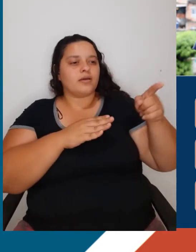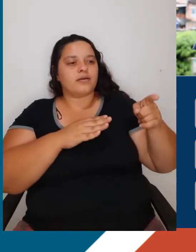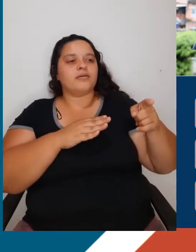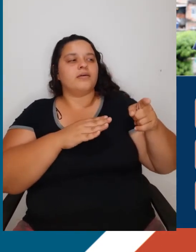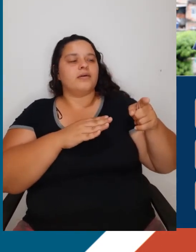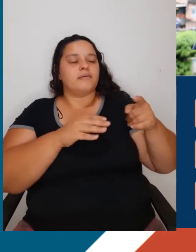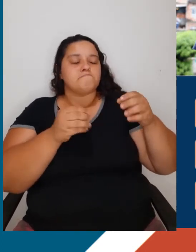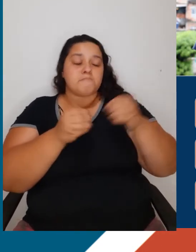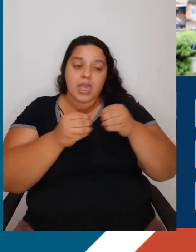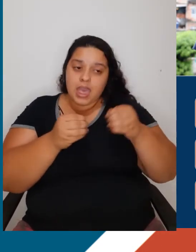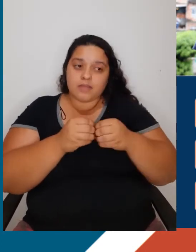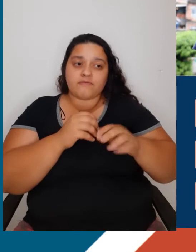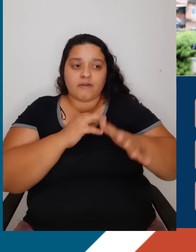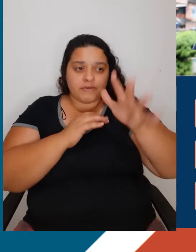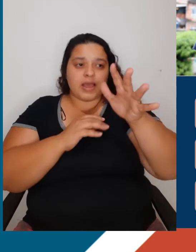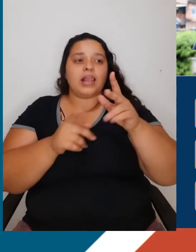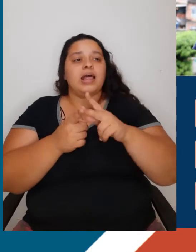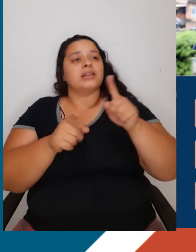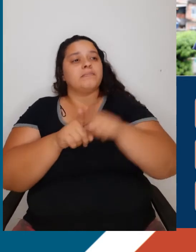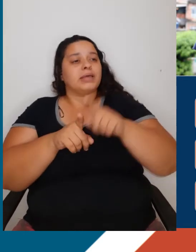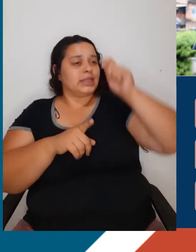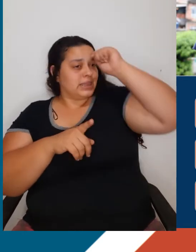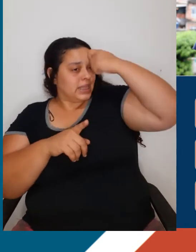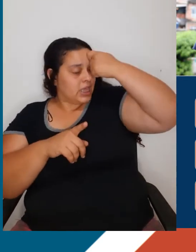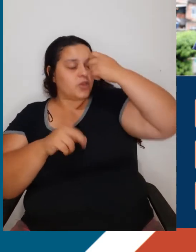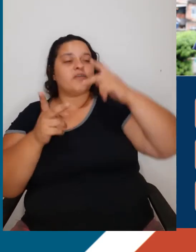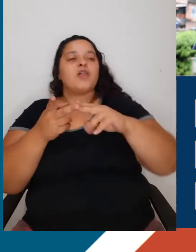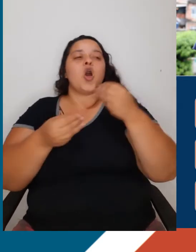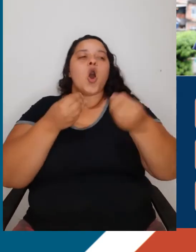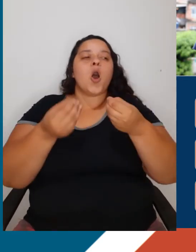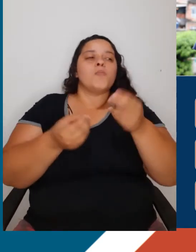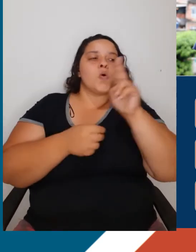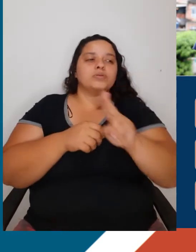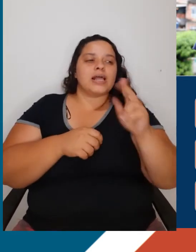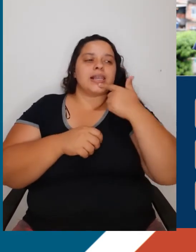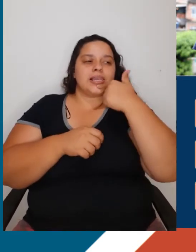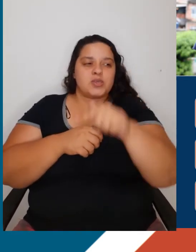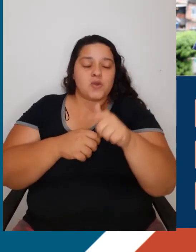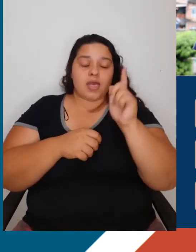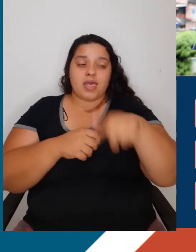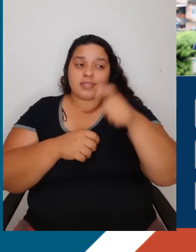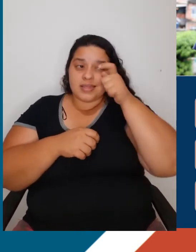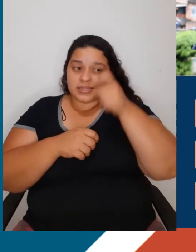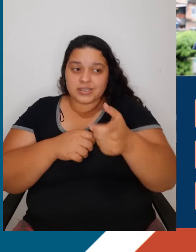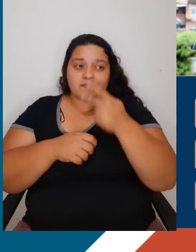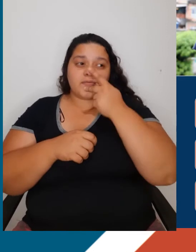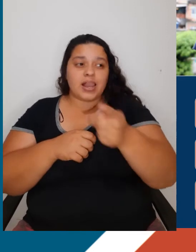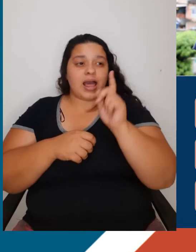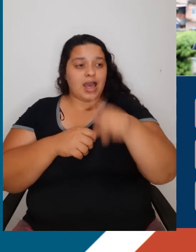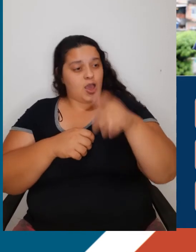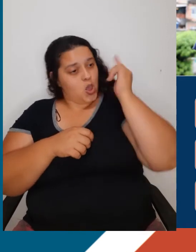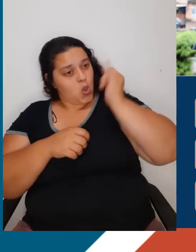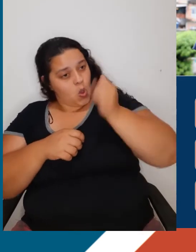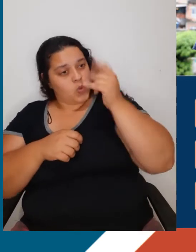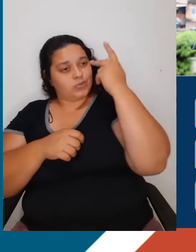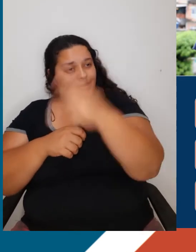personagens, como uma linguagem que traz as gírias do jovem da periferia entremeada à norma culta da língua. É interessante destacar que em seus